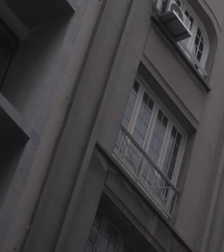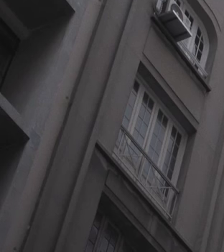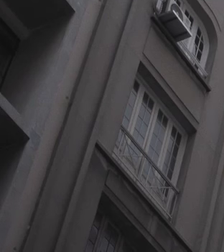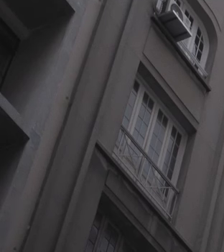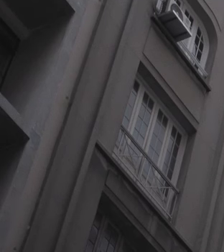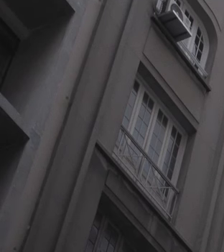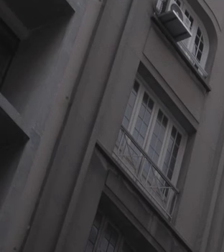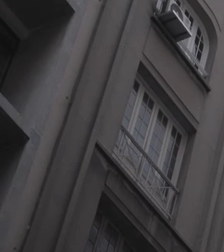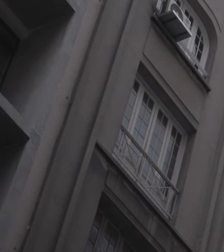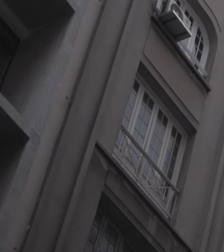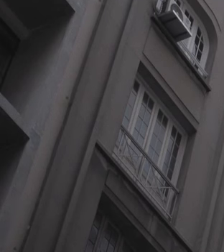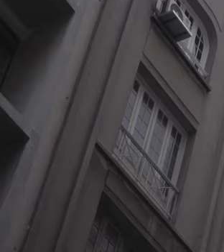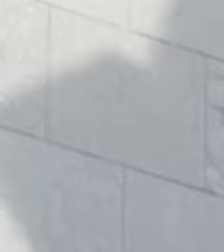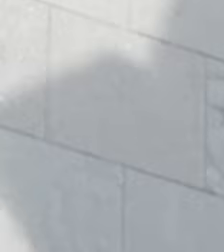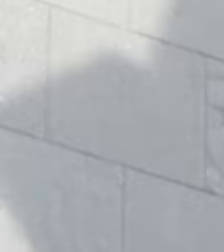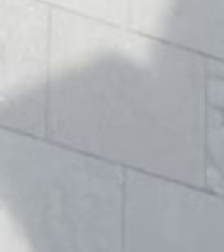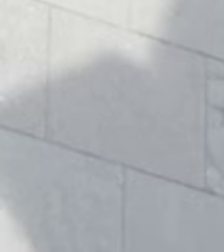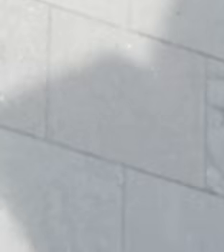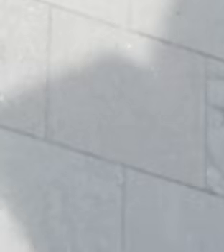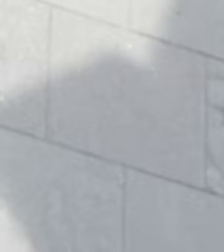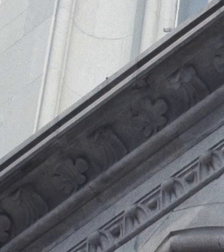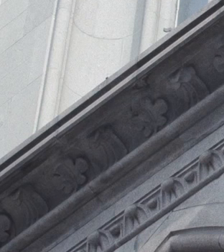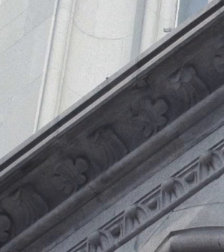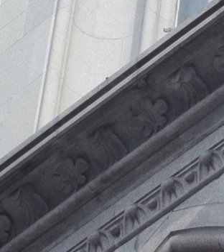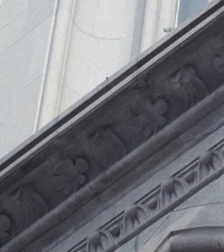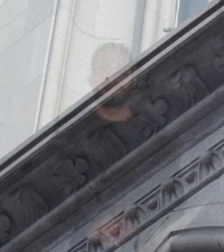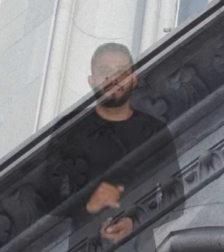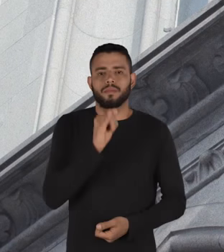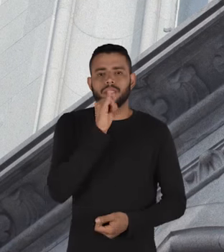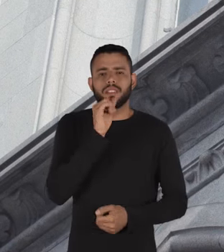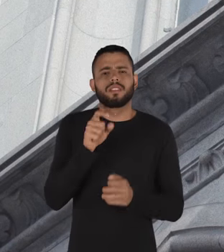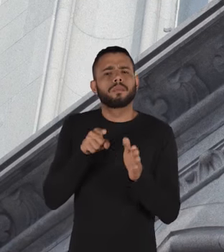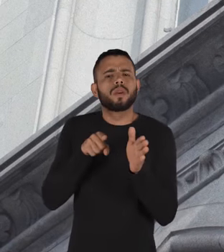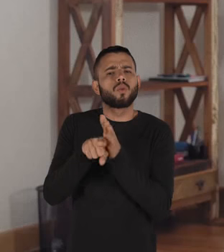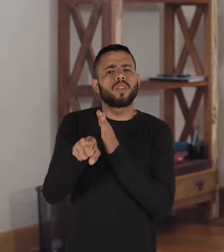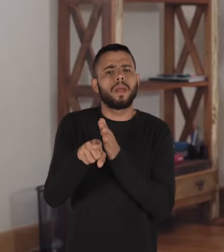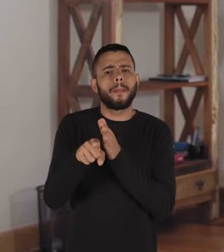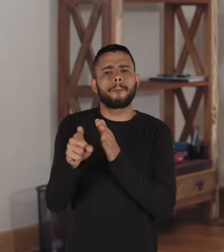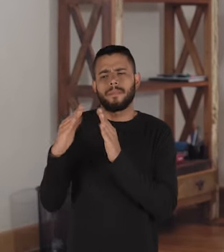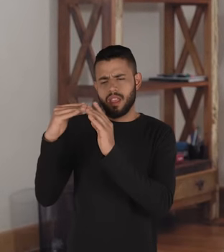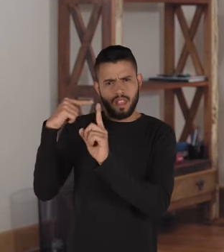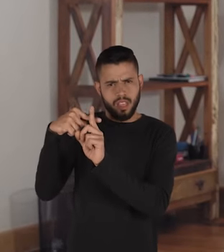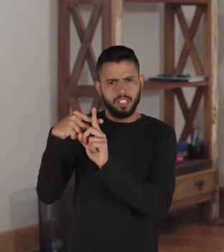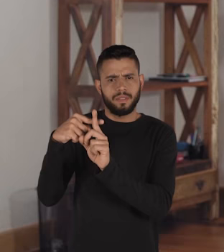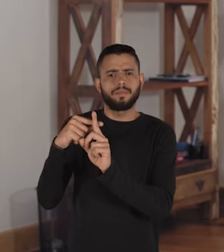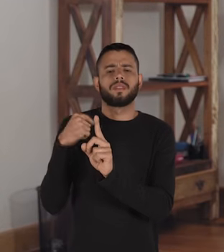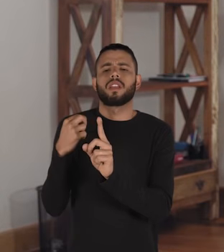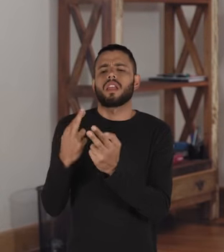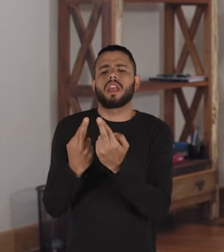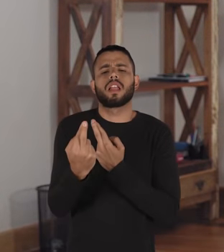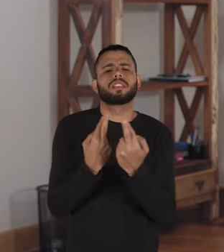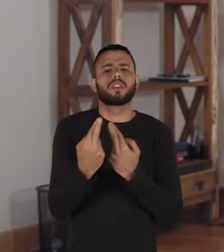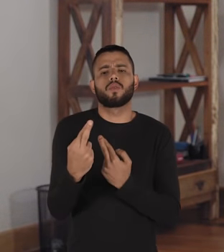igreja e das estátuas de figuras religiosas. Pastor Ed Se você perguntar à igreja o